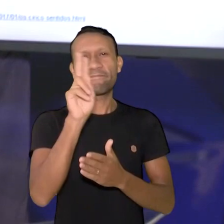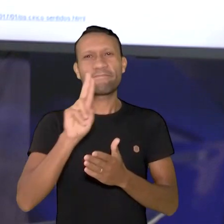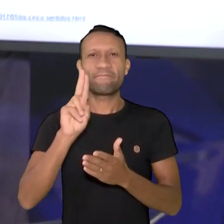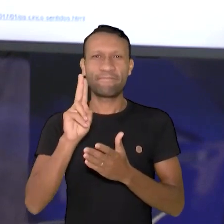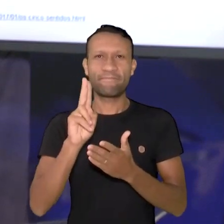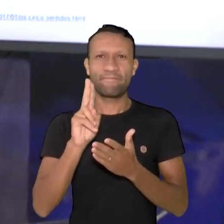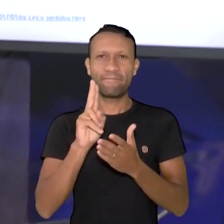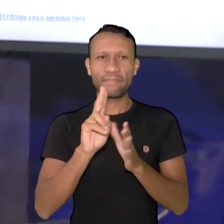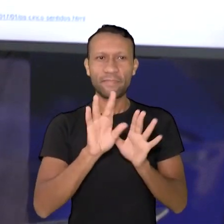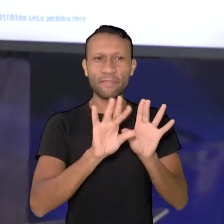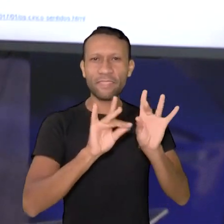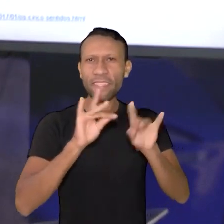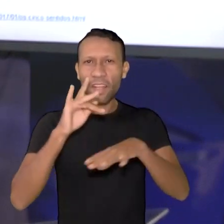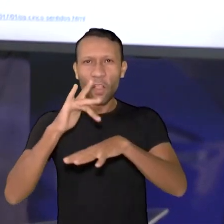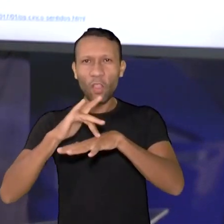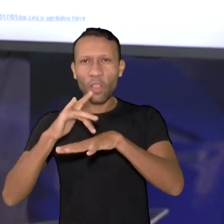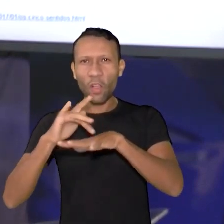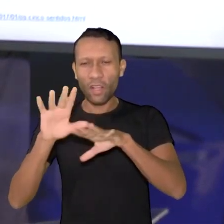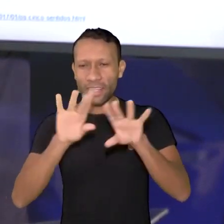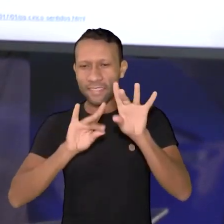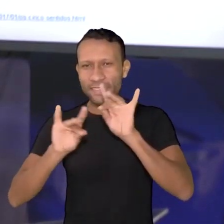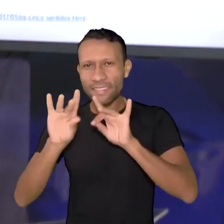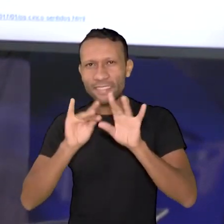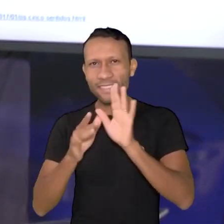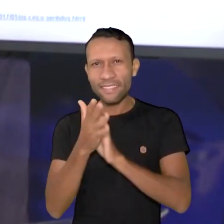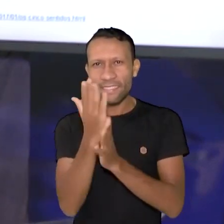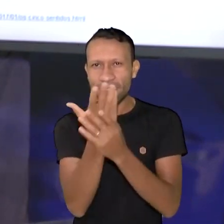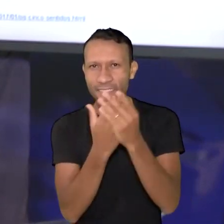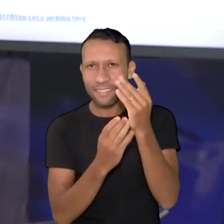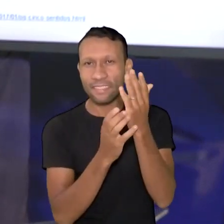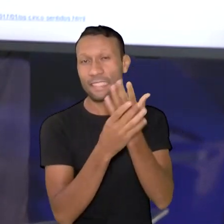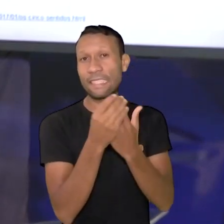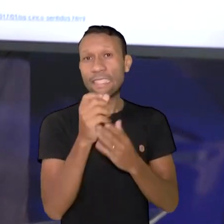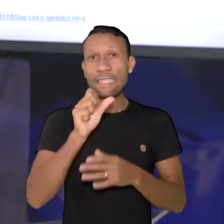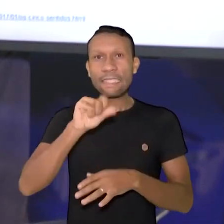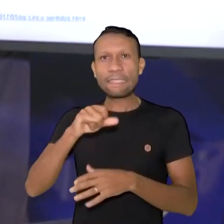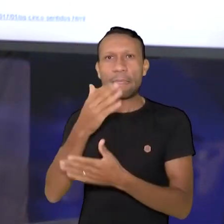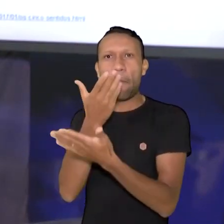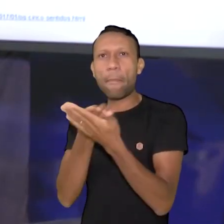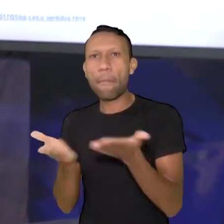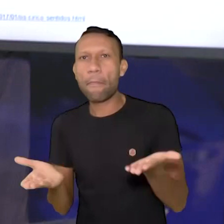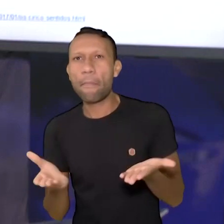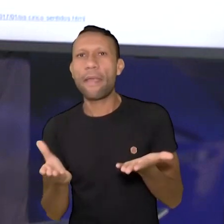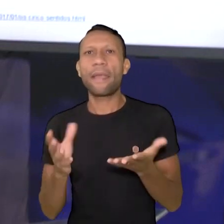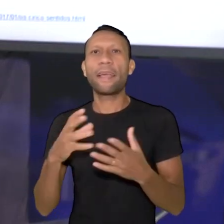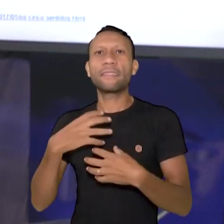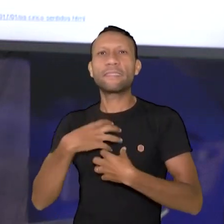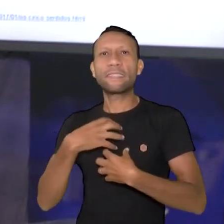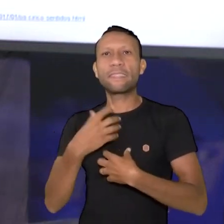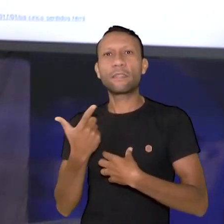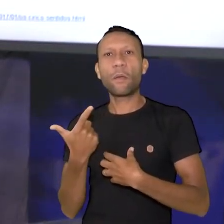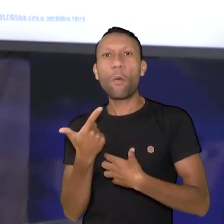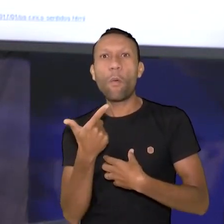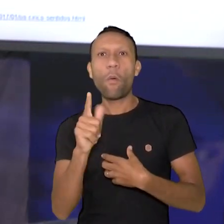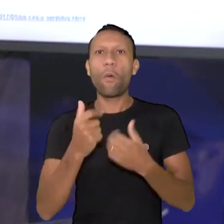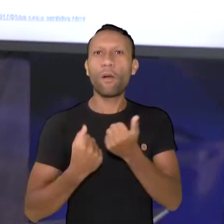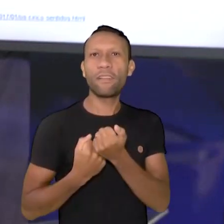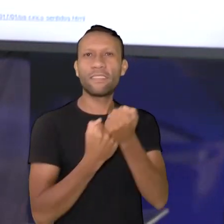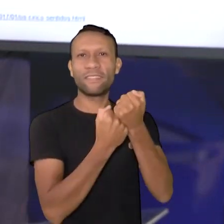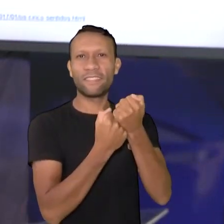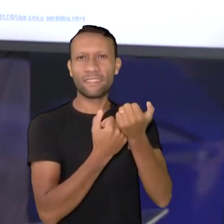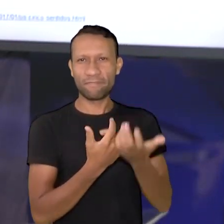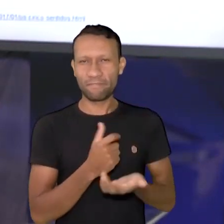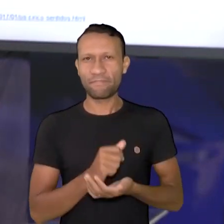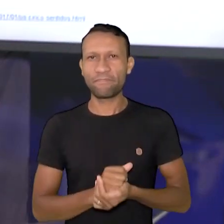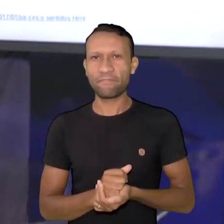muito sensível, tá certo? Então, quando a gente perde um sentido, o outro acaba dando um suporte a ele. E